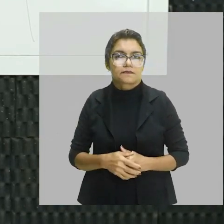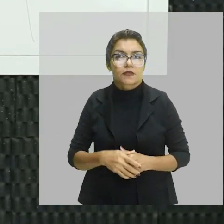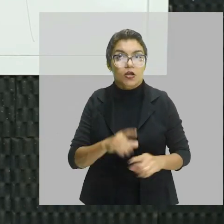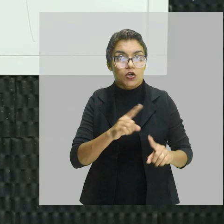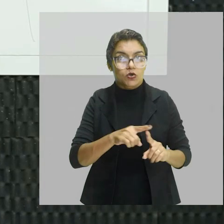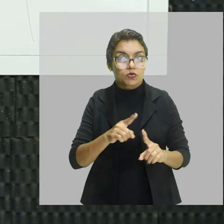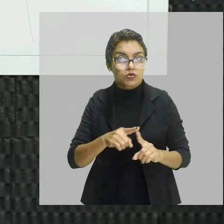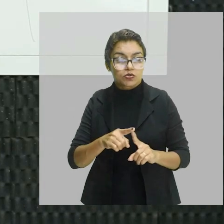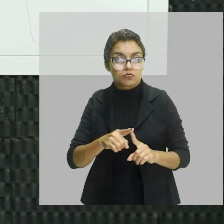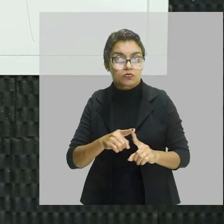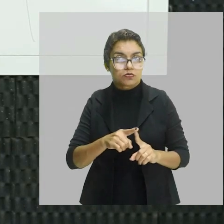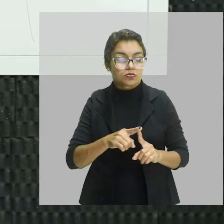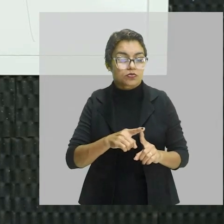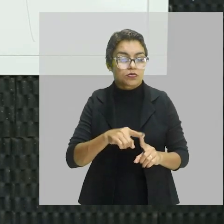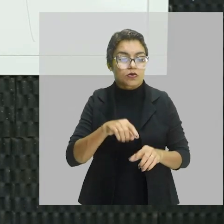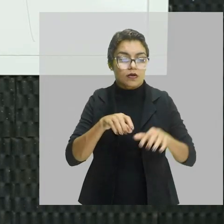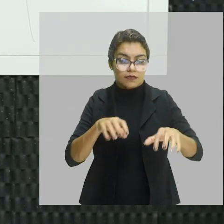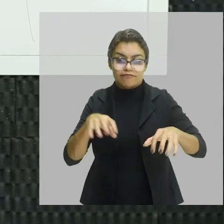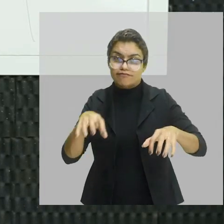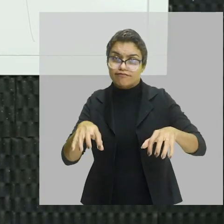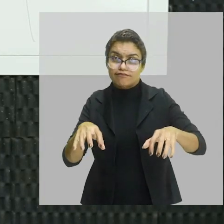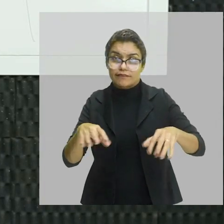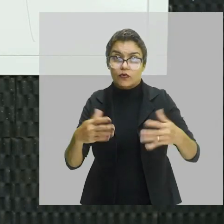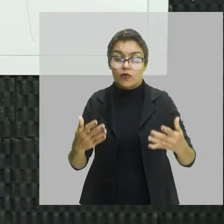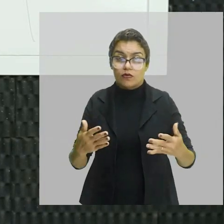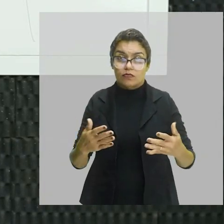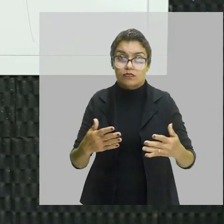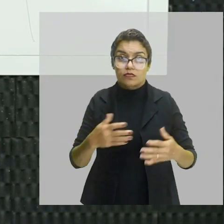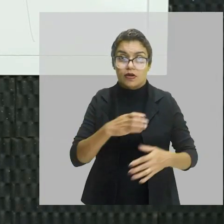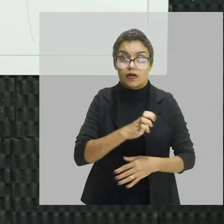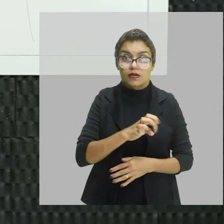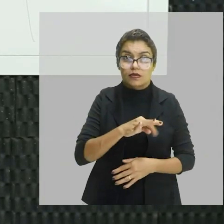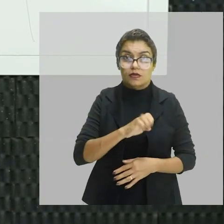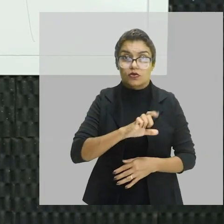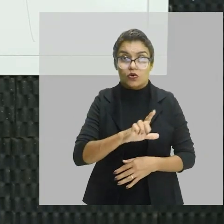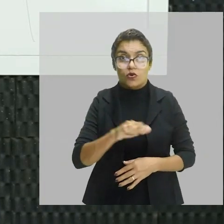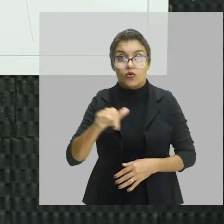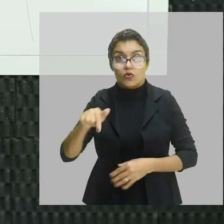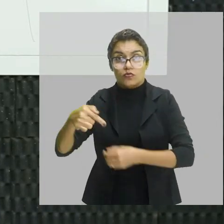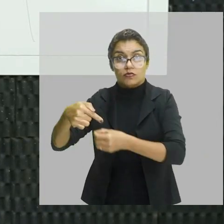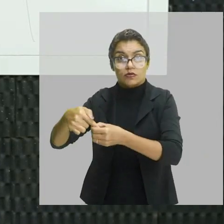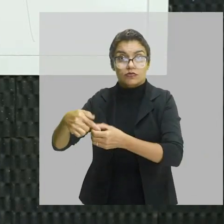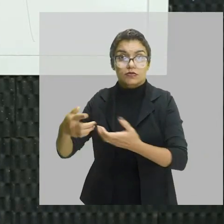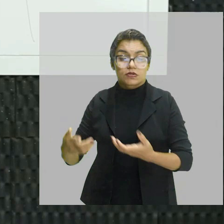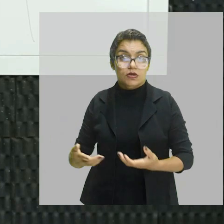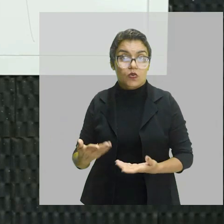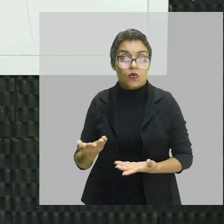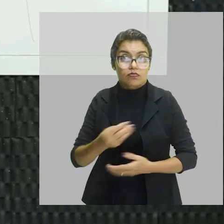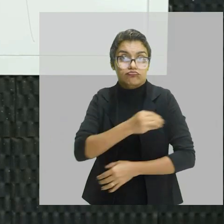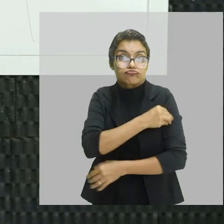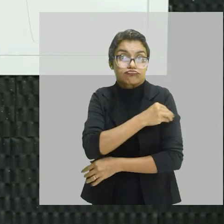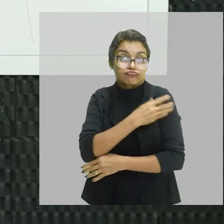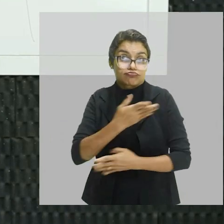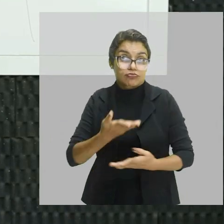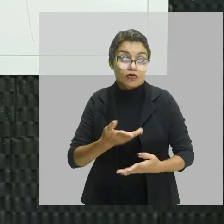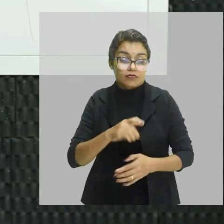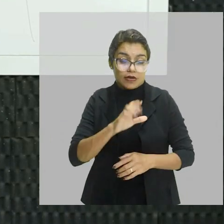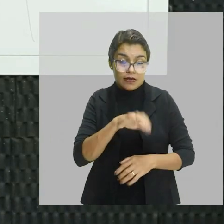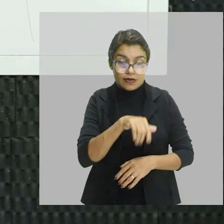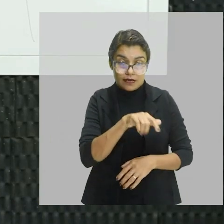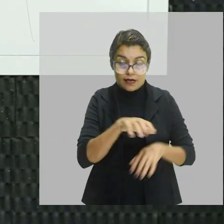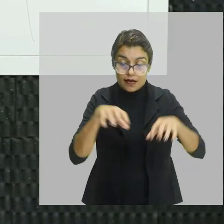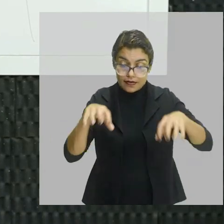a álcool ou a gasolina. Certo? Bom, os dois eles conseguem fazer essa maior taxa de variação de energia cinética. Eles conseguem